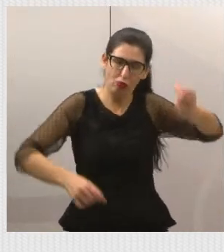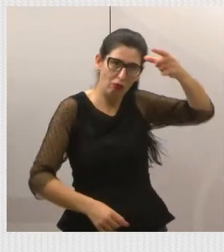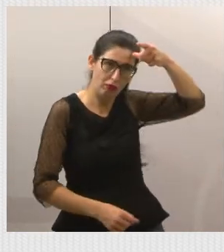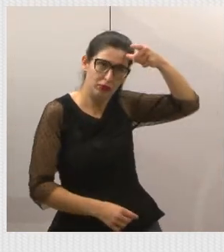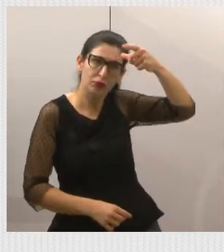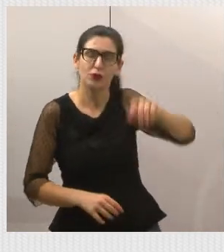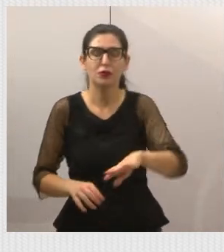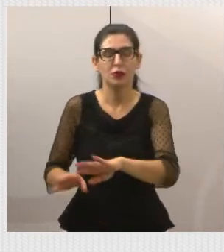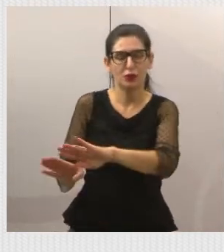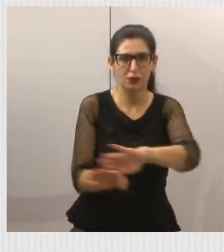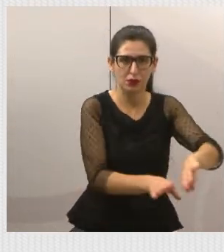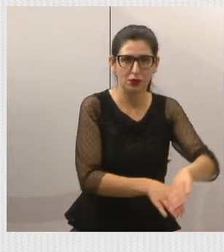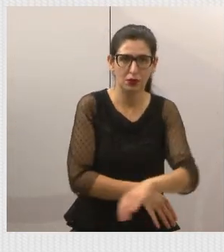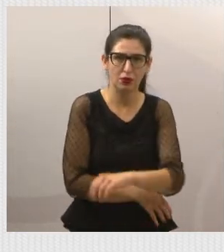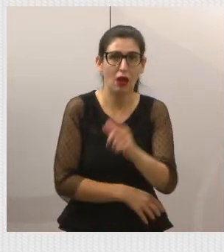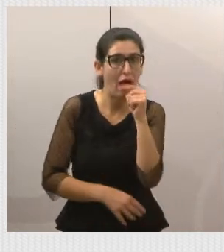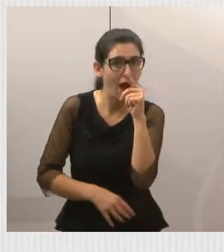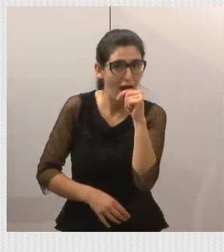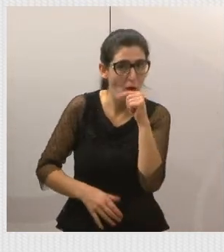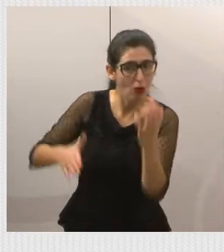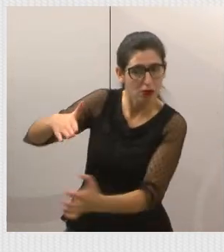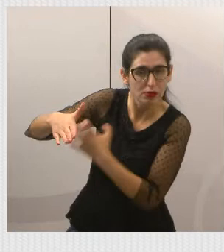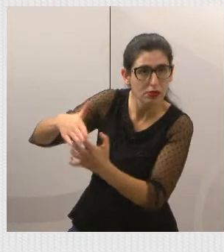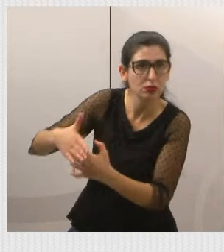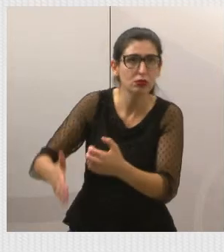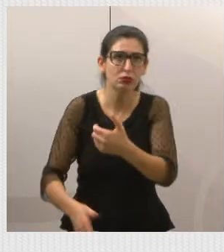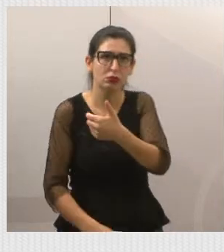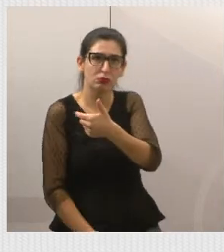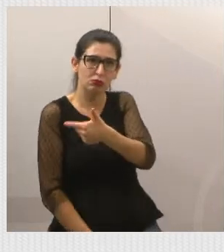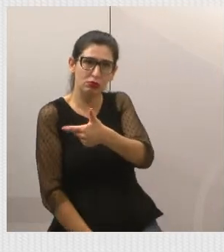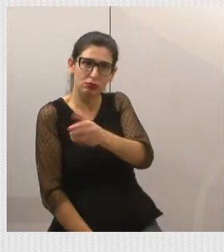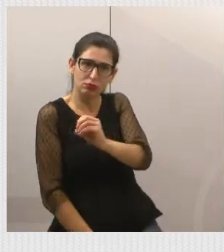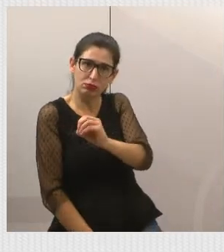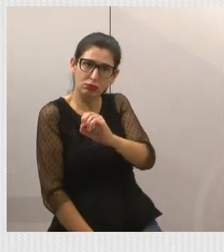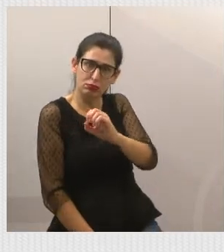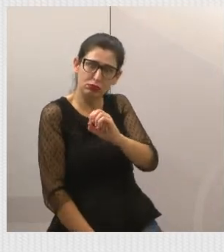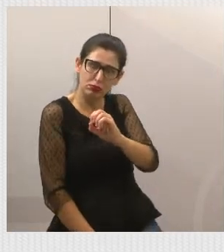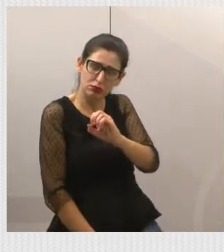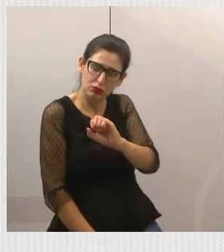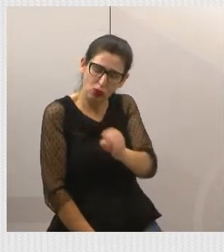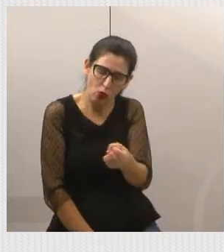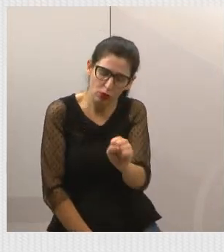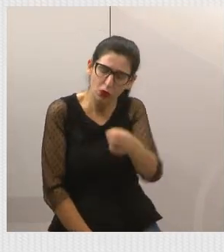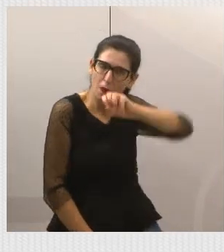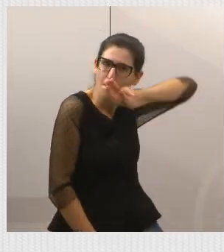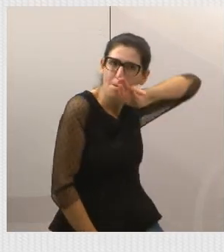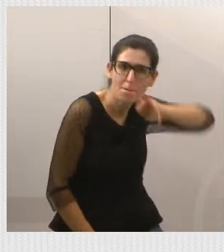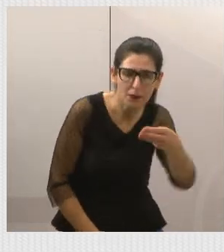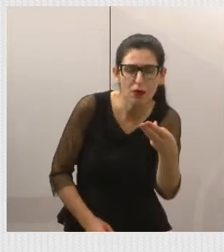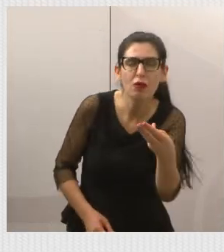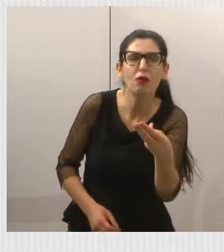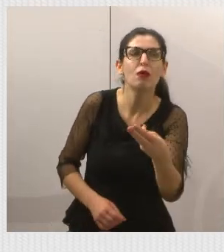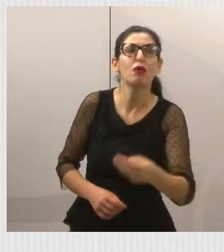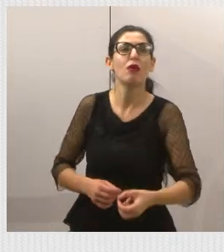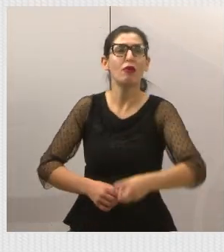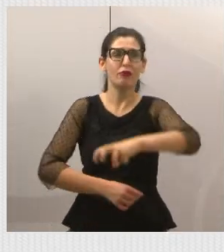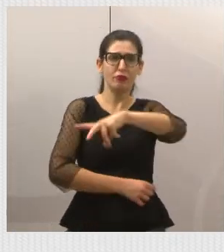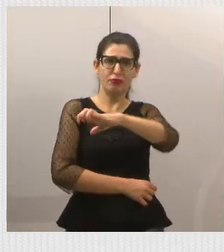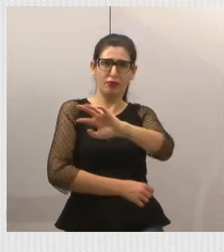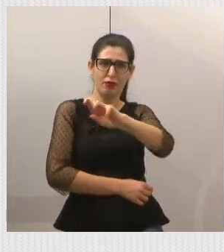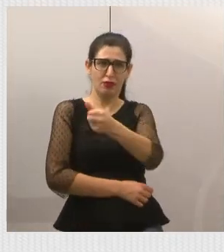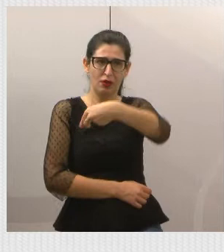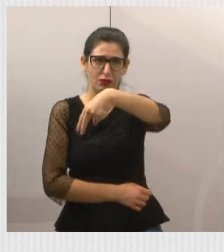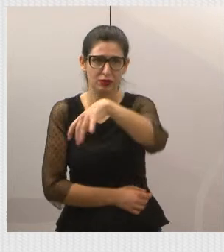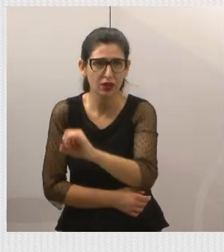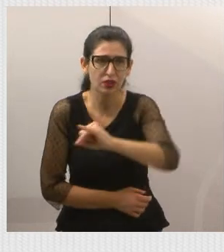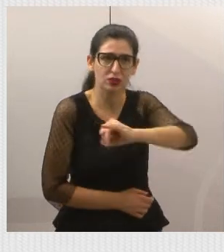O SAI, 208 milhões, a ET do Igarapés, a Rede de Águas do Veranejal,